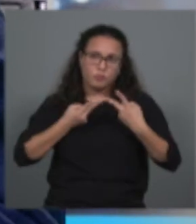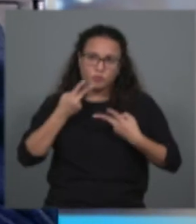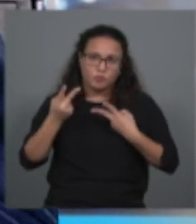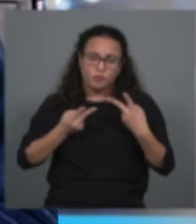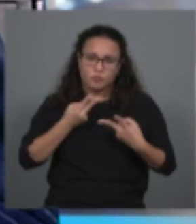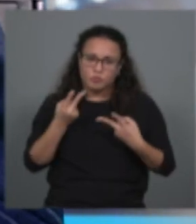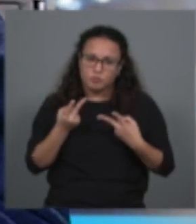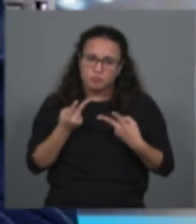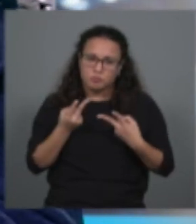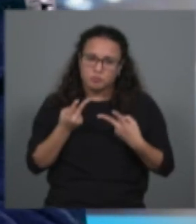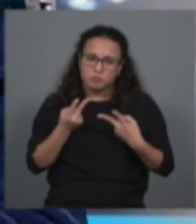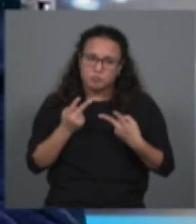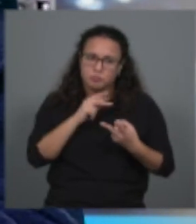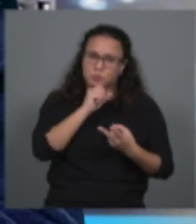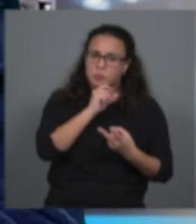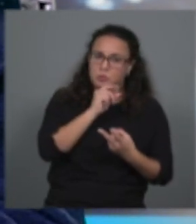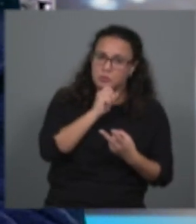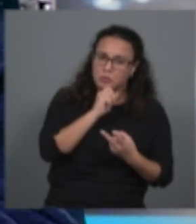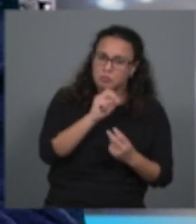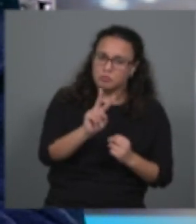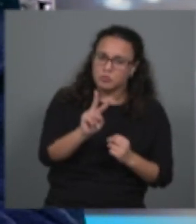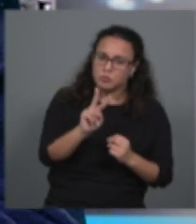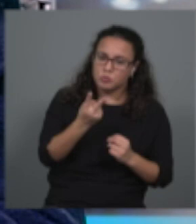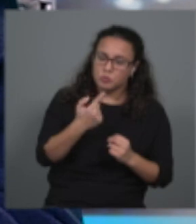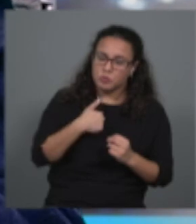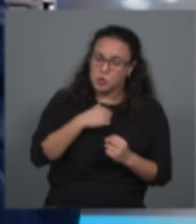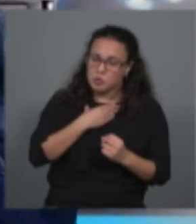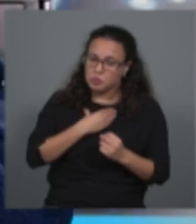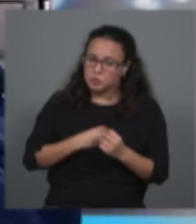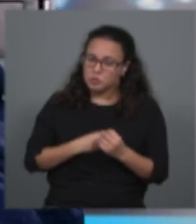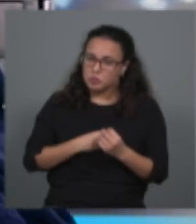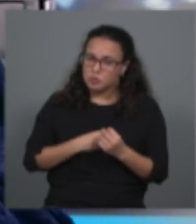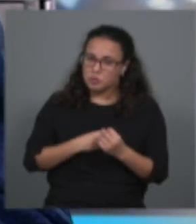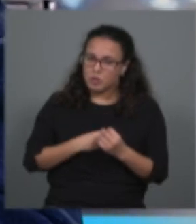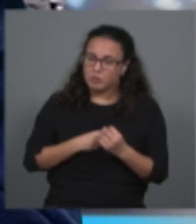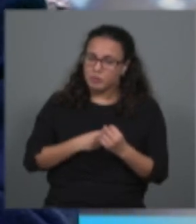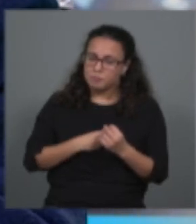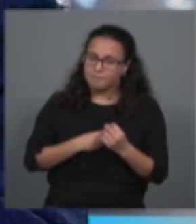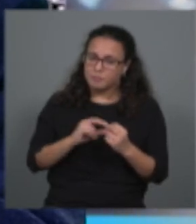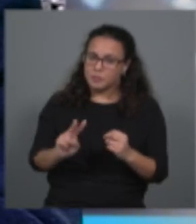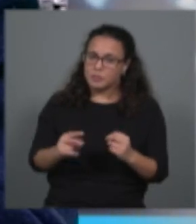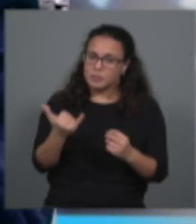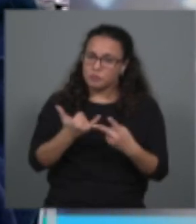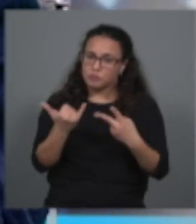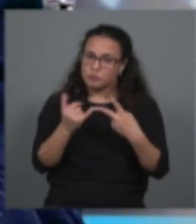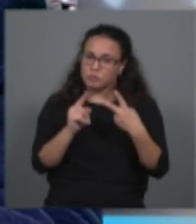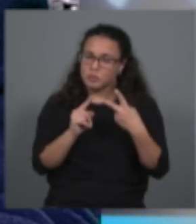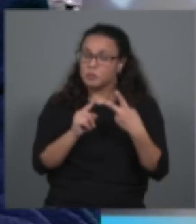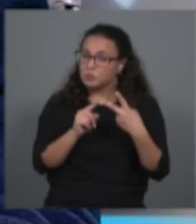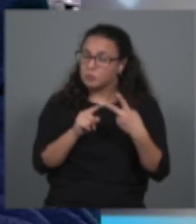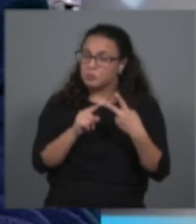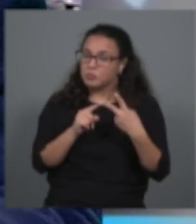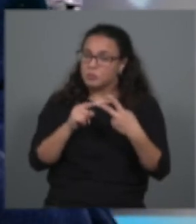haver duas coisas que eu gostava muito que a segunda fosse por diante. Haver